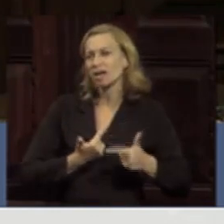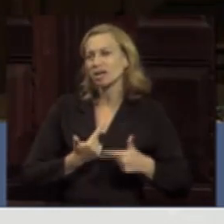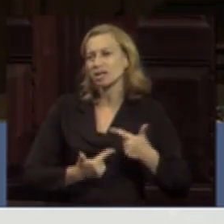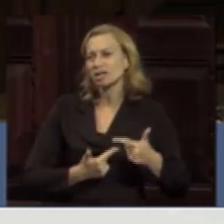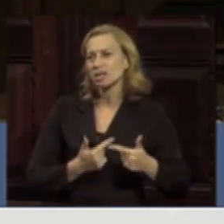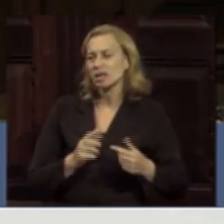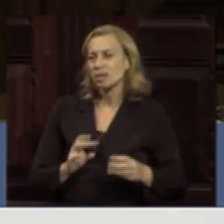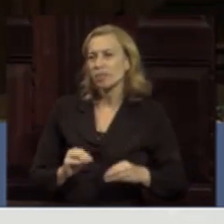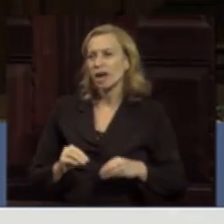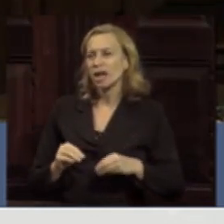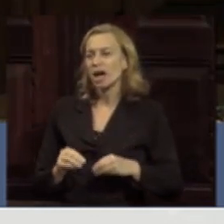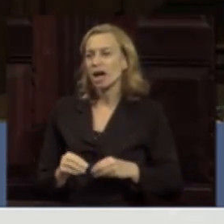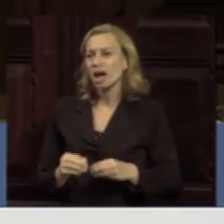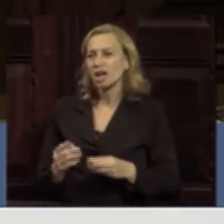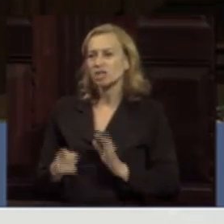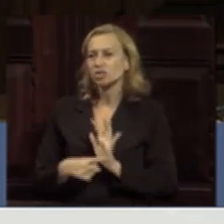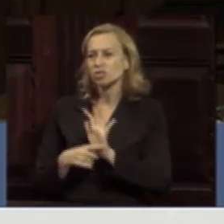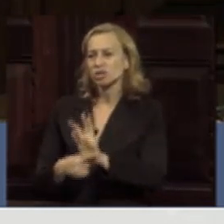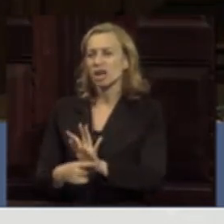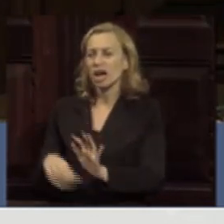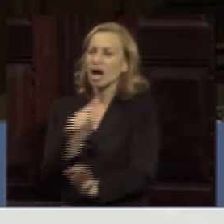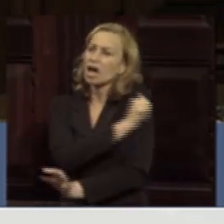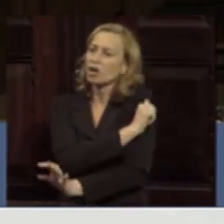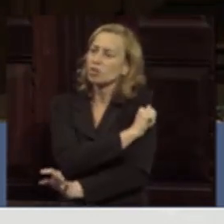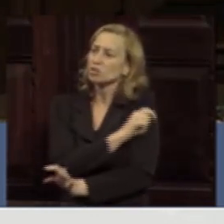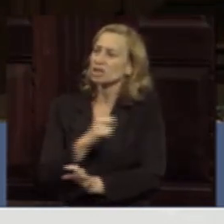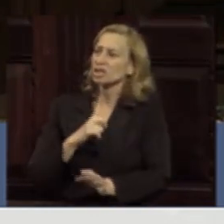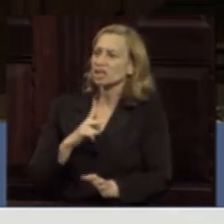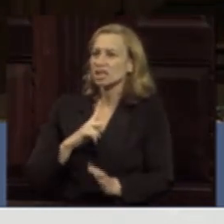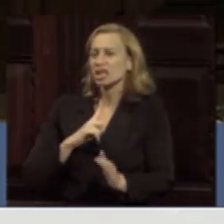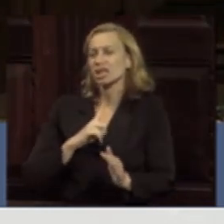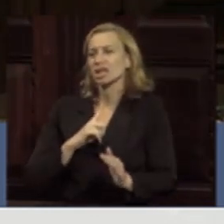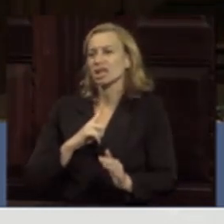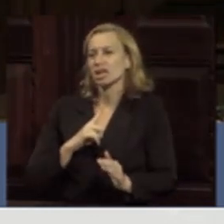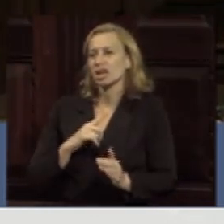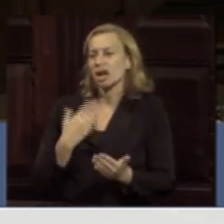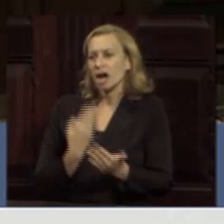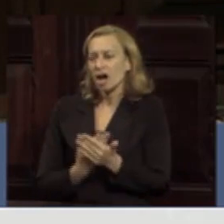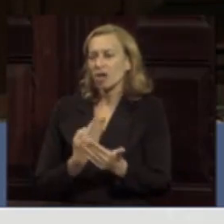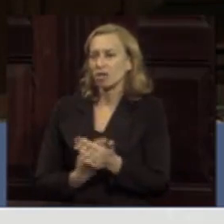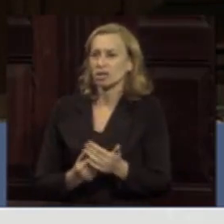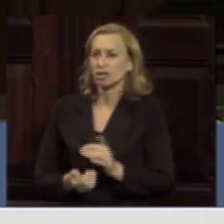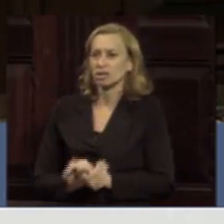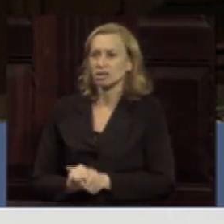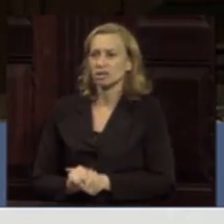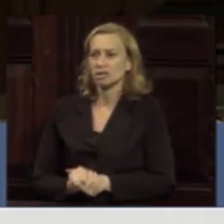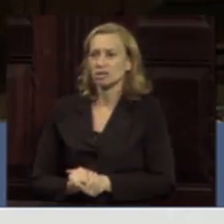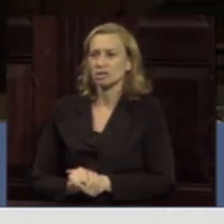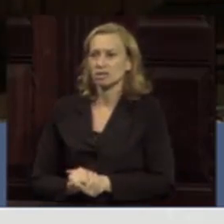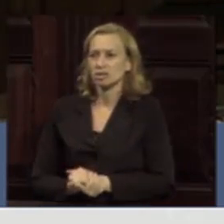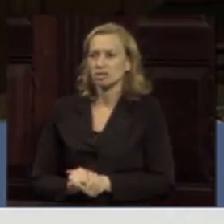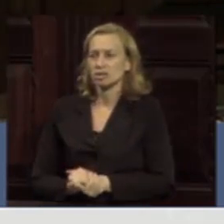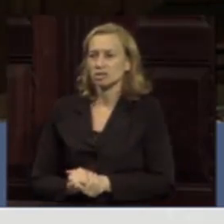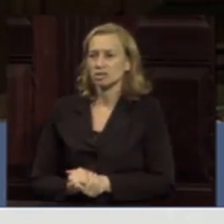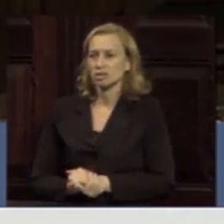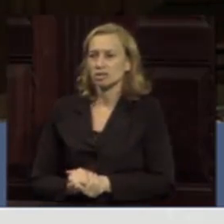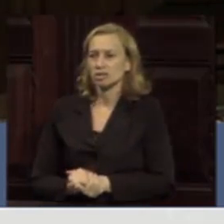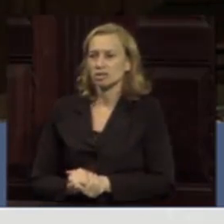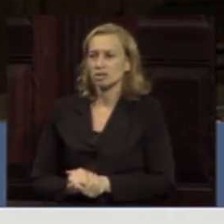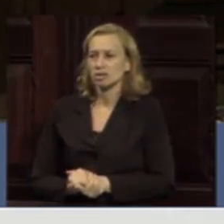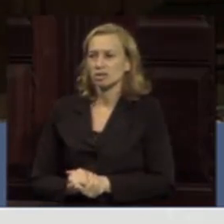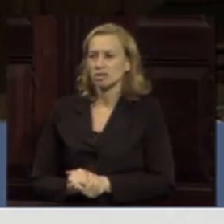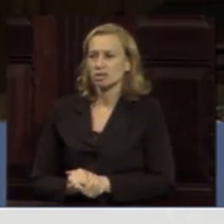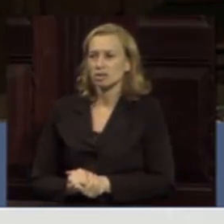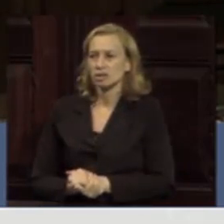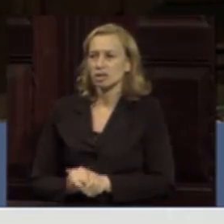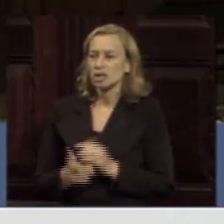garantir matrícula em escola, para garantir que as salas de aula vazias sejam ocupadas por alunos que estão em lista de espera,